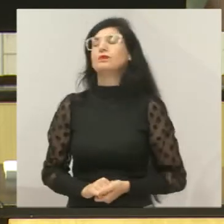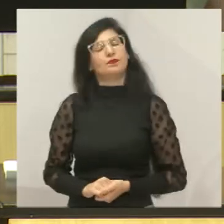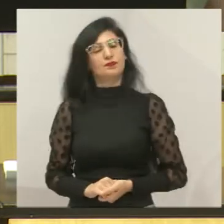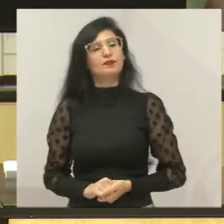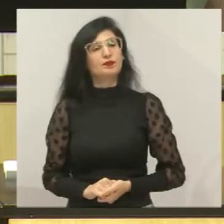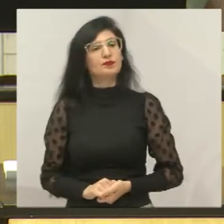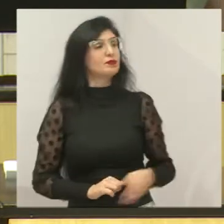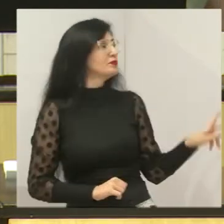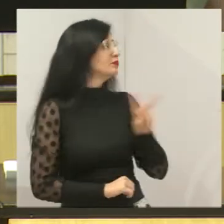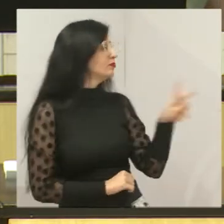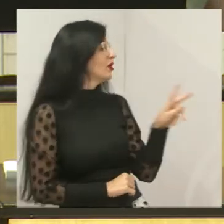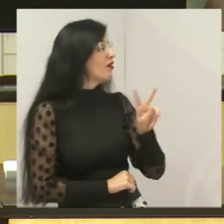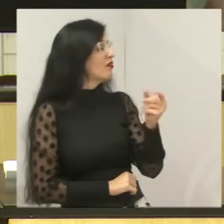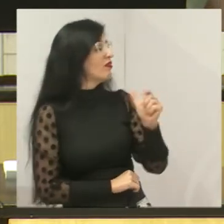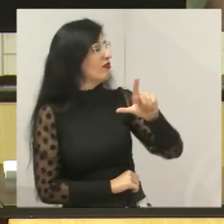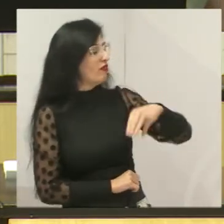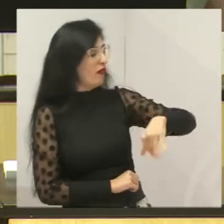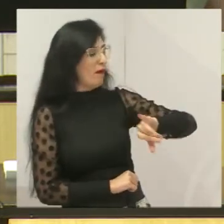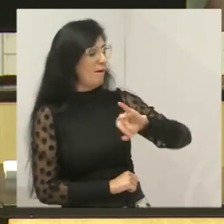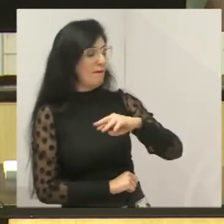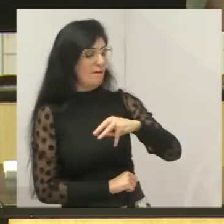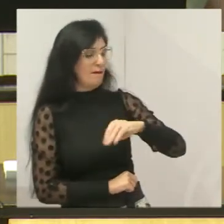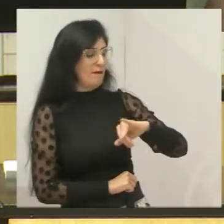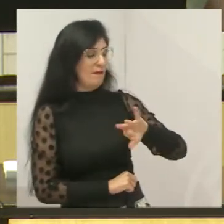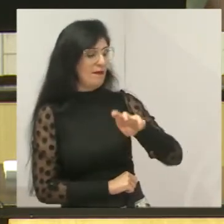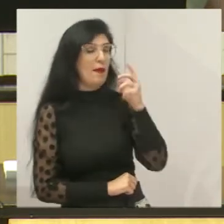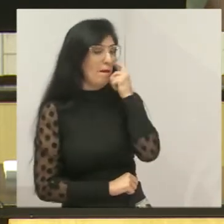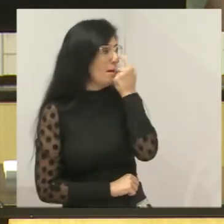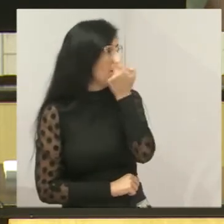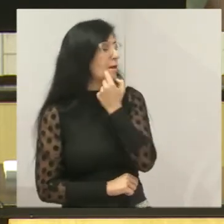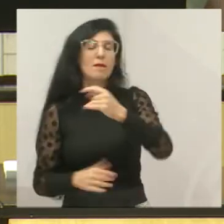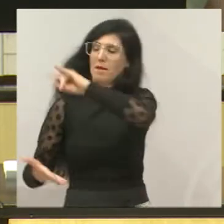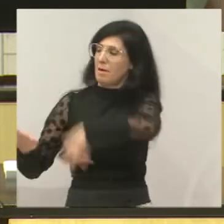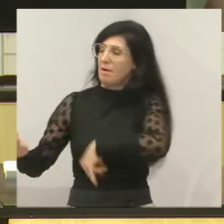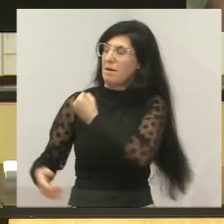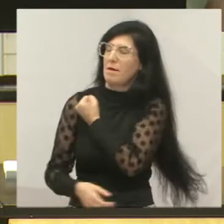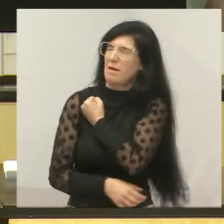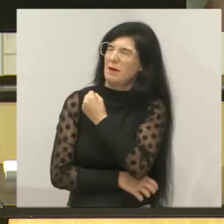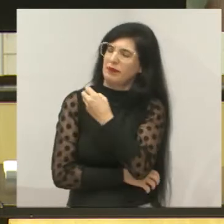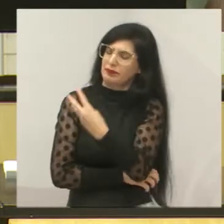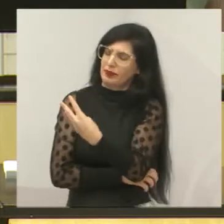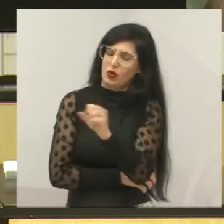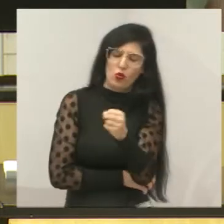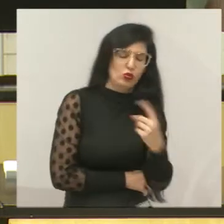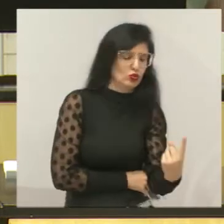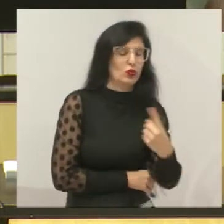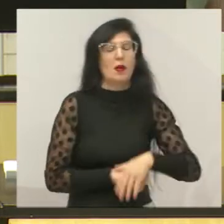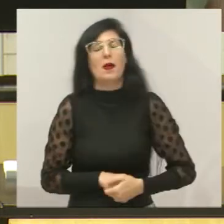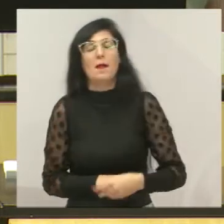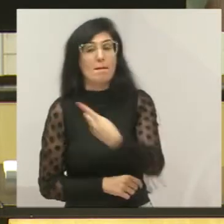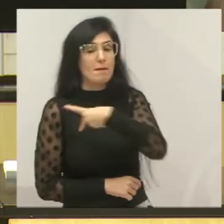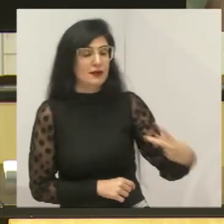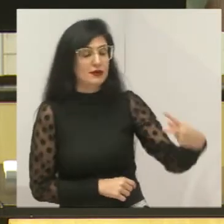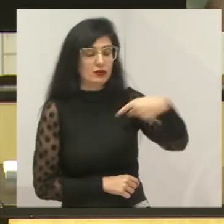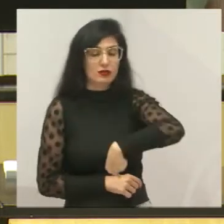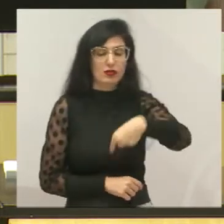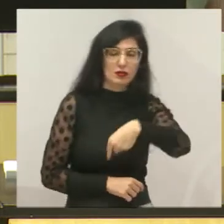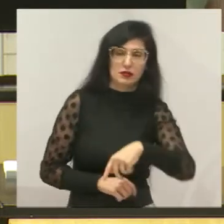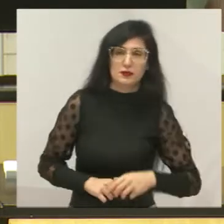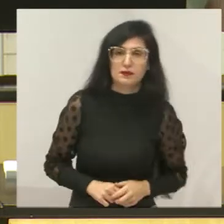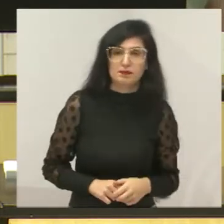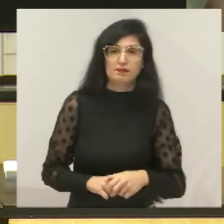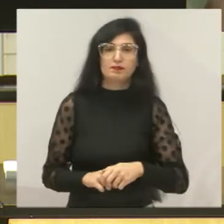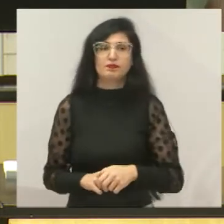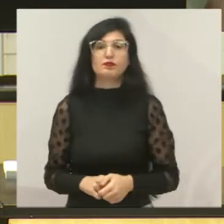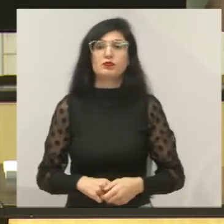subscrevemos. Vereador Valmir Parque do Meia Lua. Requerimento número 381. Requeremos ao excelentíssimo senhor presidente desta Casa,